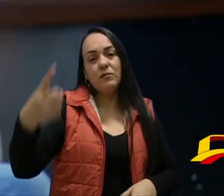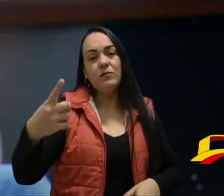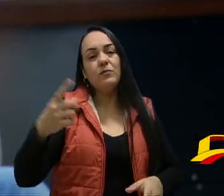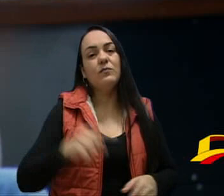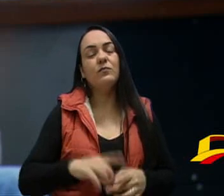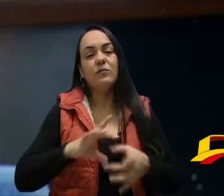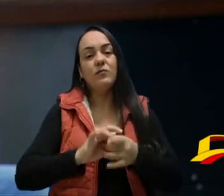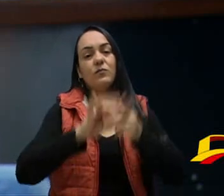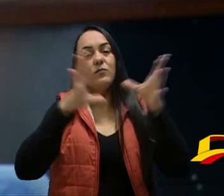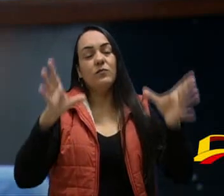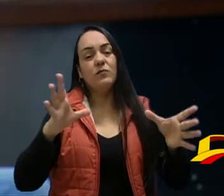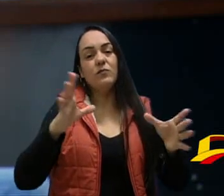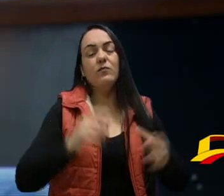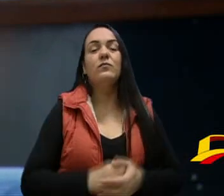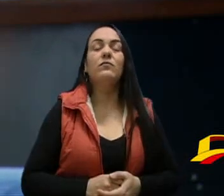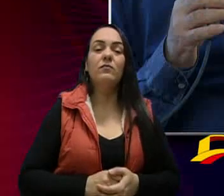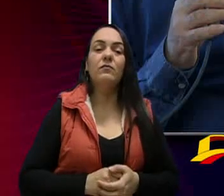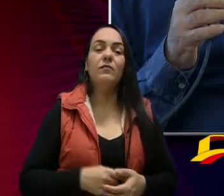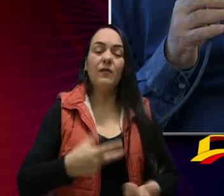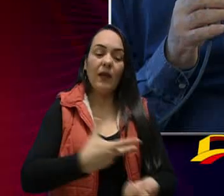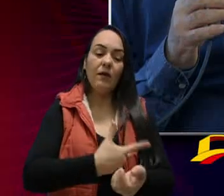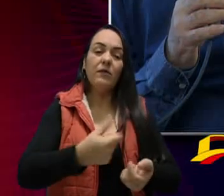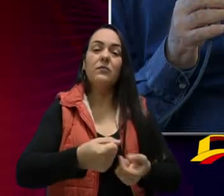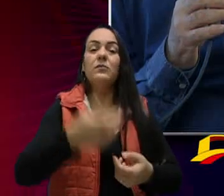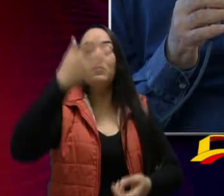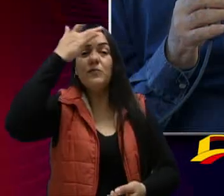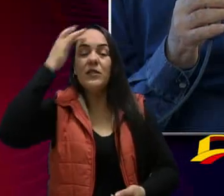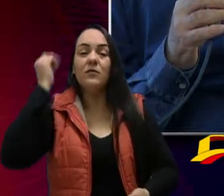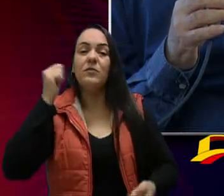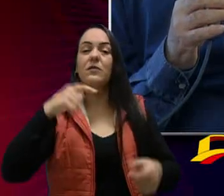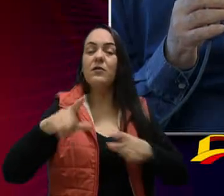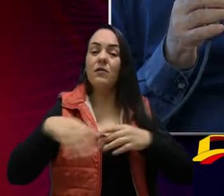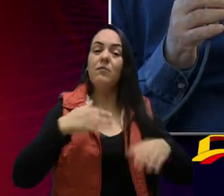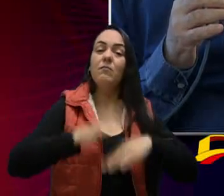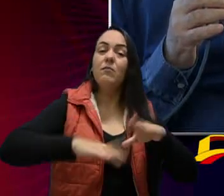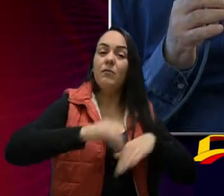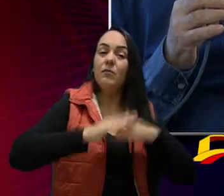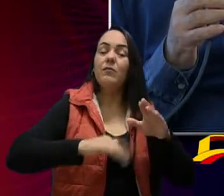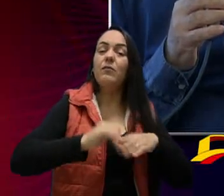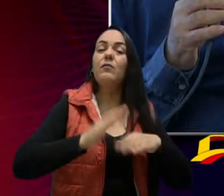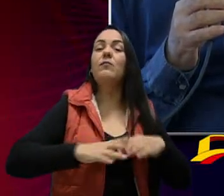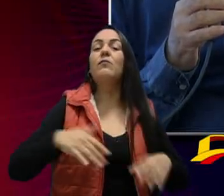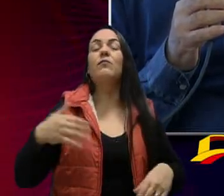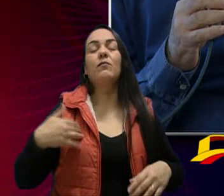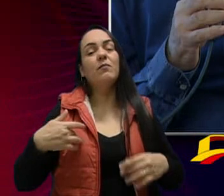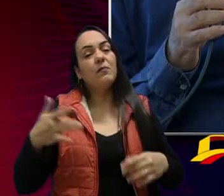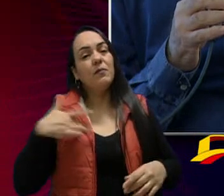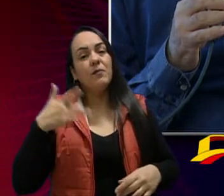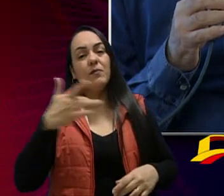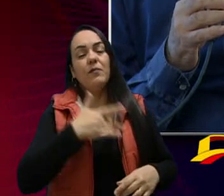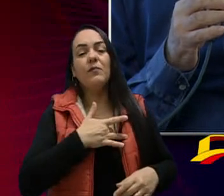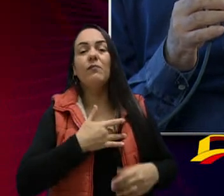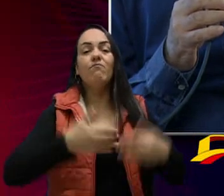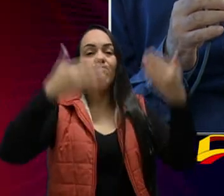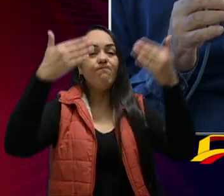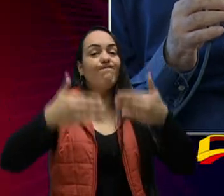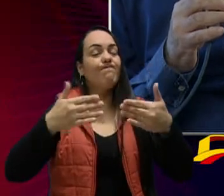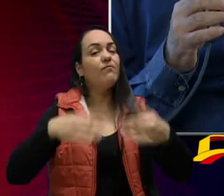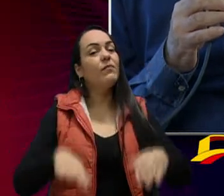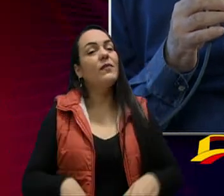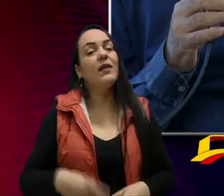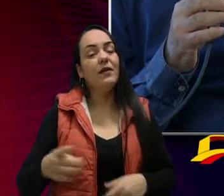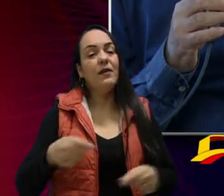já vai liberar o fluxo de testagem para o prof a área da saúde servidores que estão na linha de frente